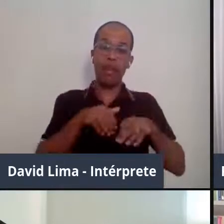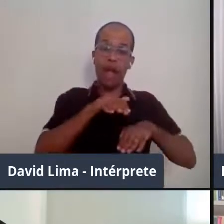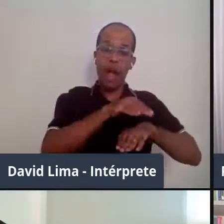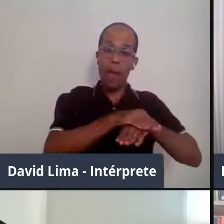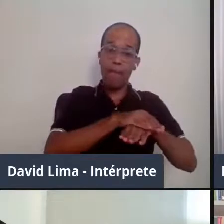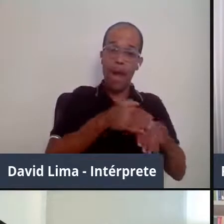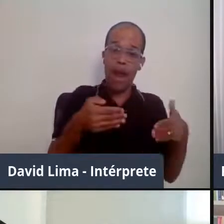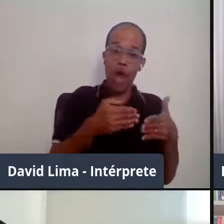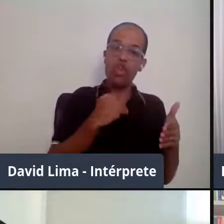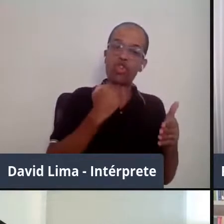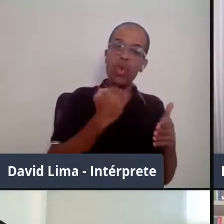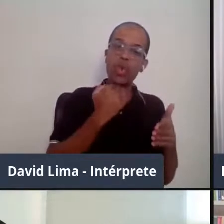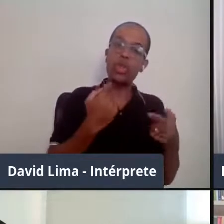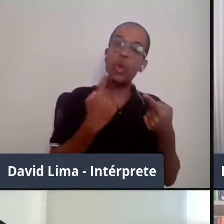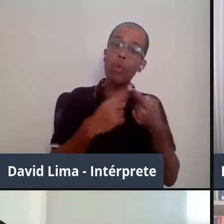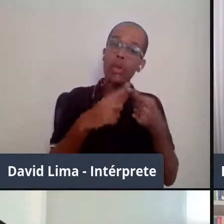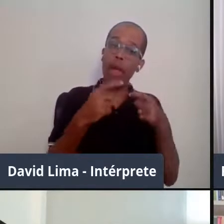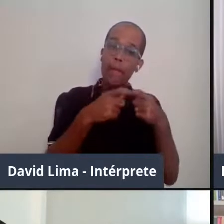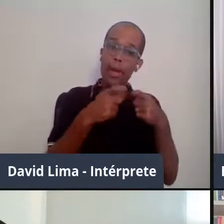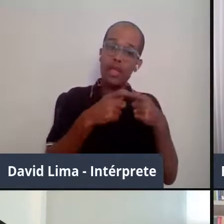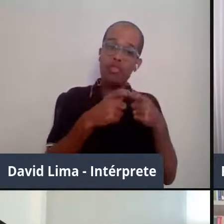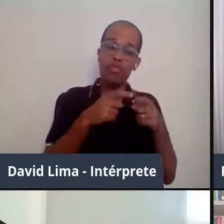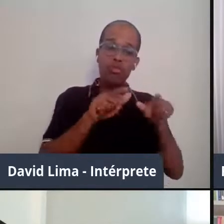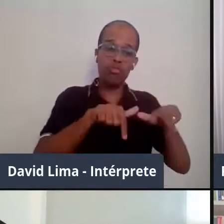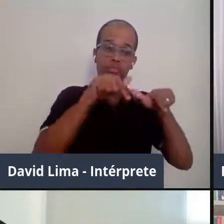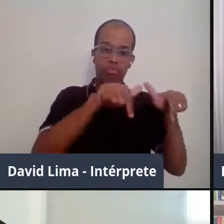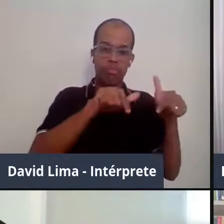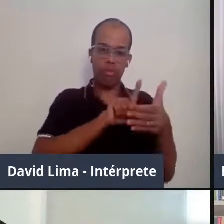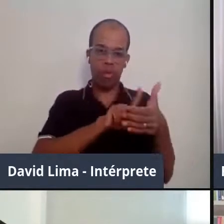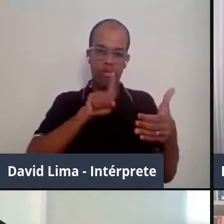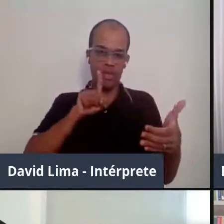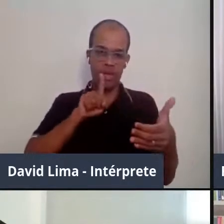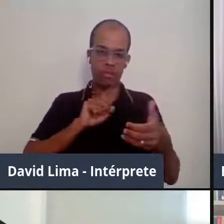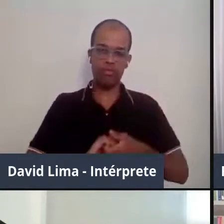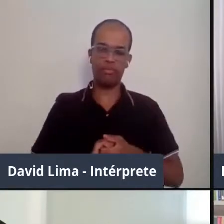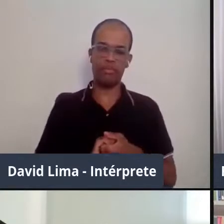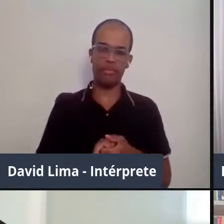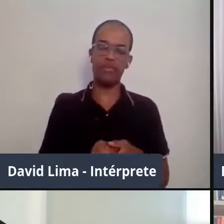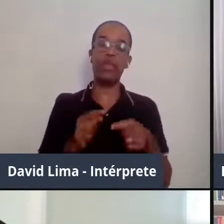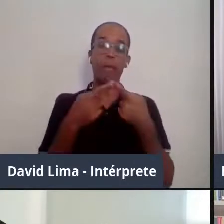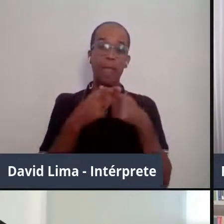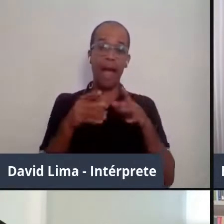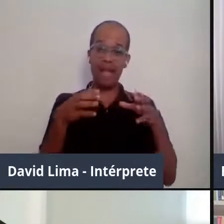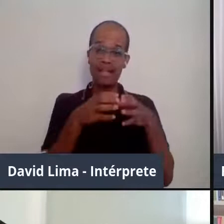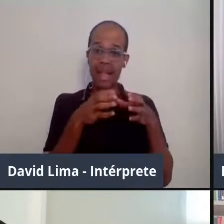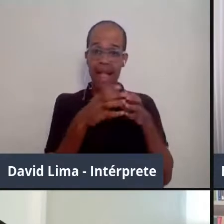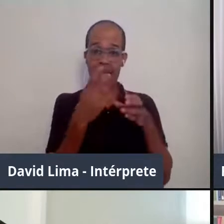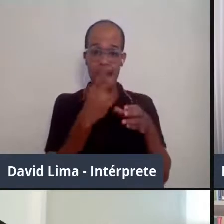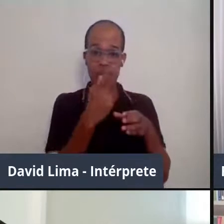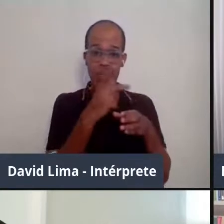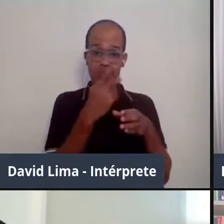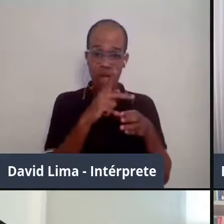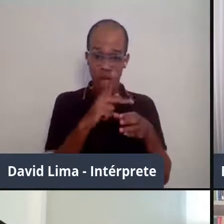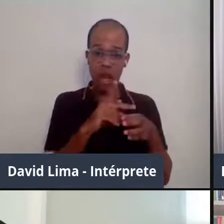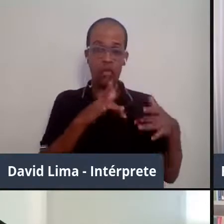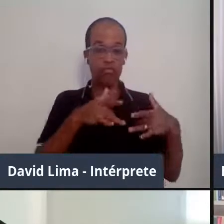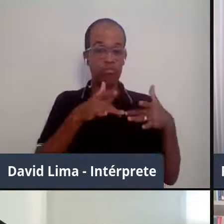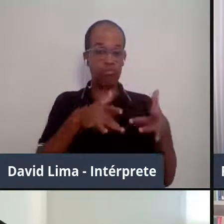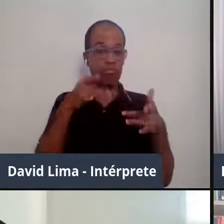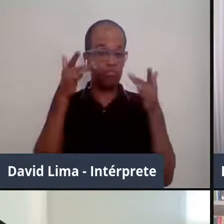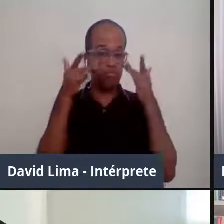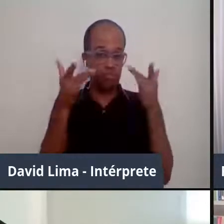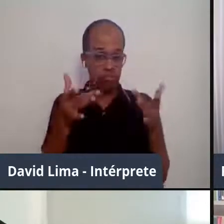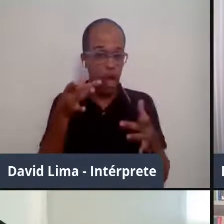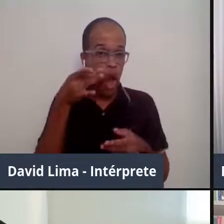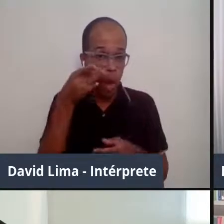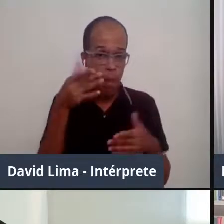hoje, que está de licença médica desde o início da semana. Mas a sua equipe estará aqui acompanhando,